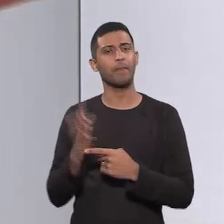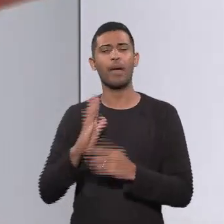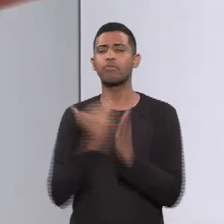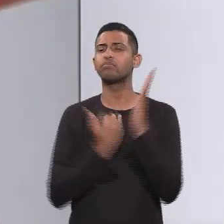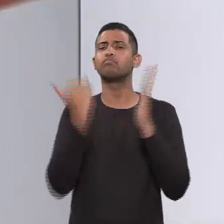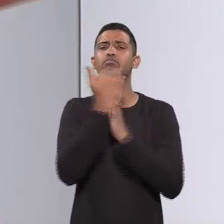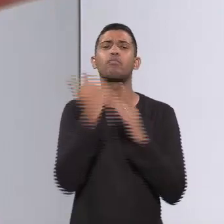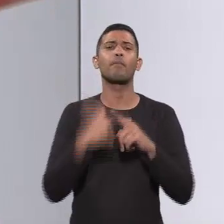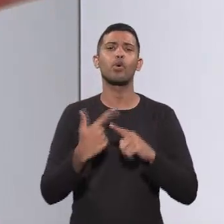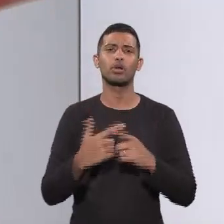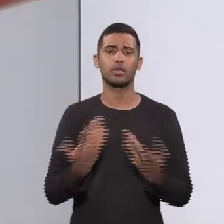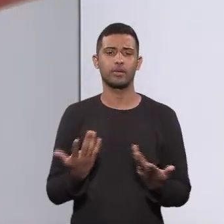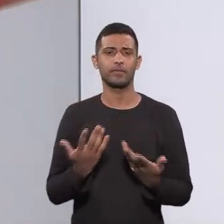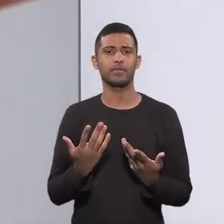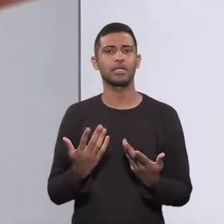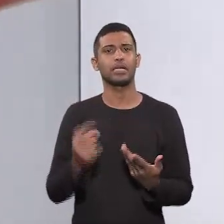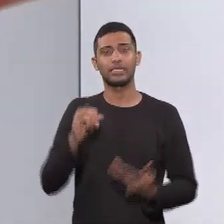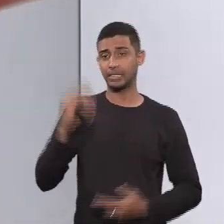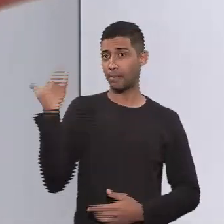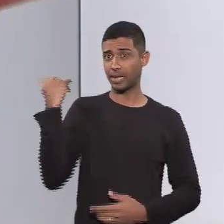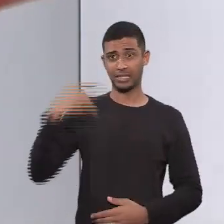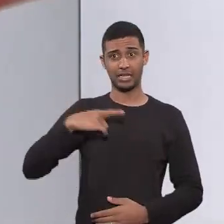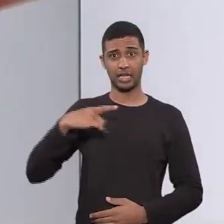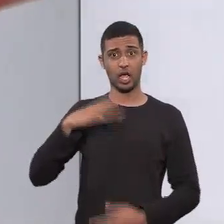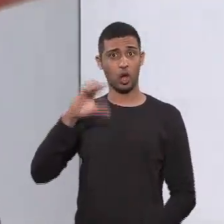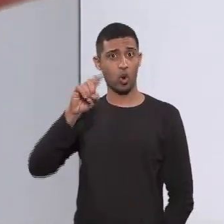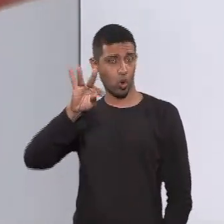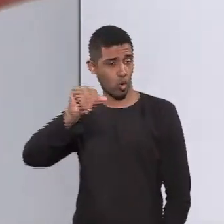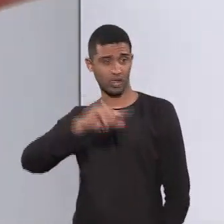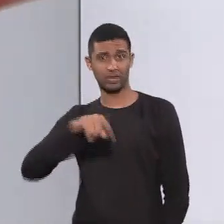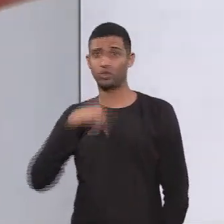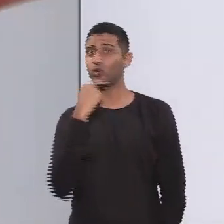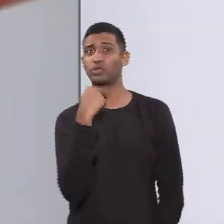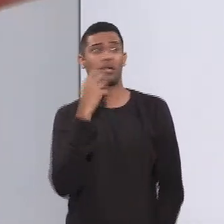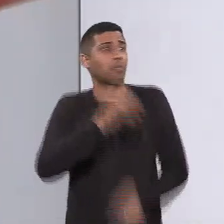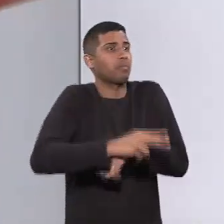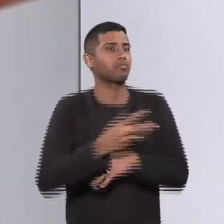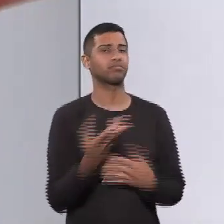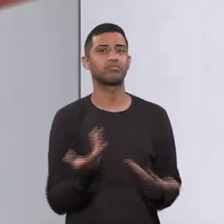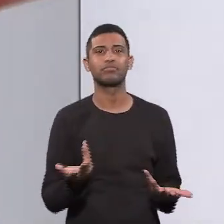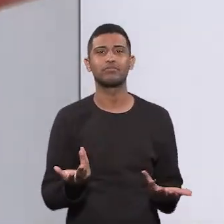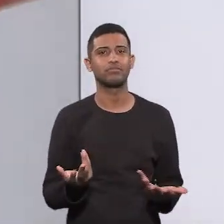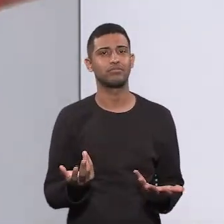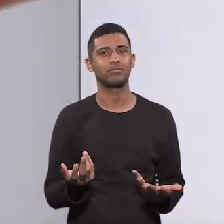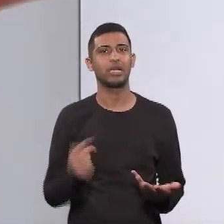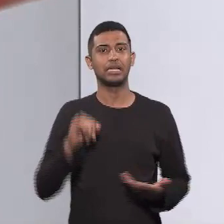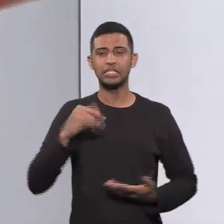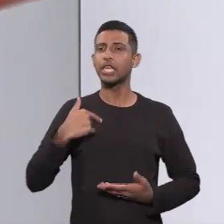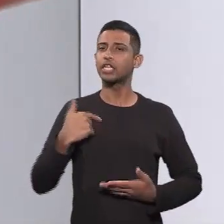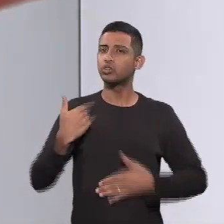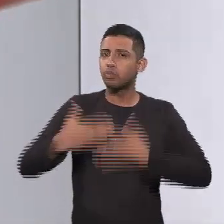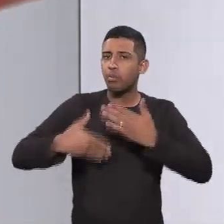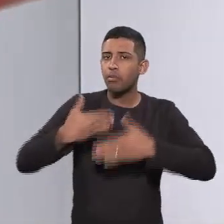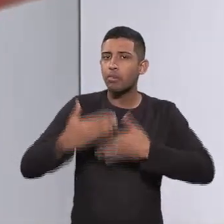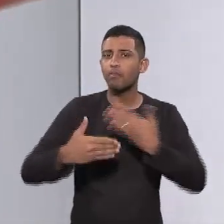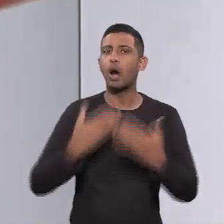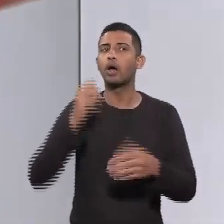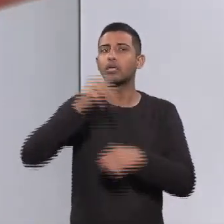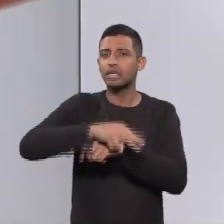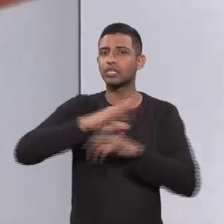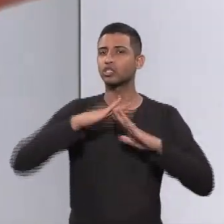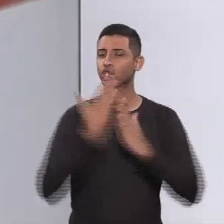que há um avanço? Porque antes, mesmo que houvesse cota, eles não chegavam, porque eles não se escolarizavam. Se eles estão se escolarizando, um dado